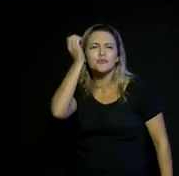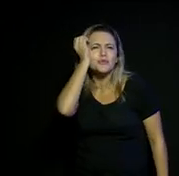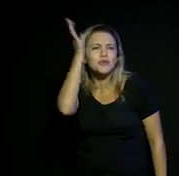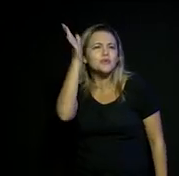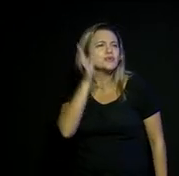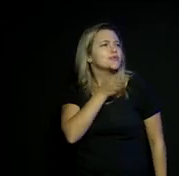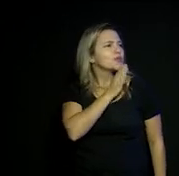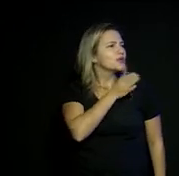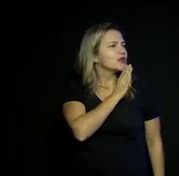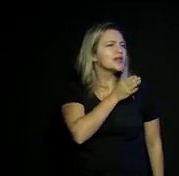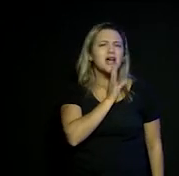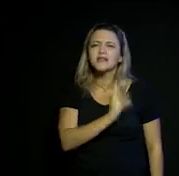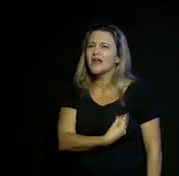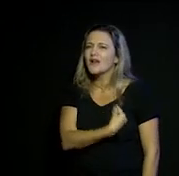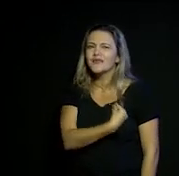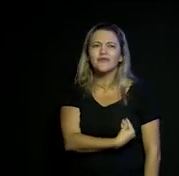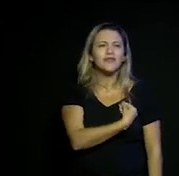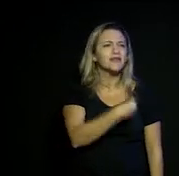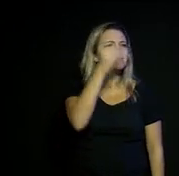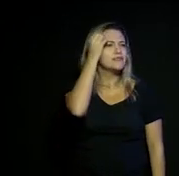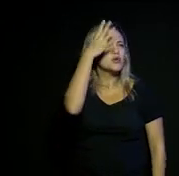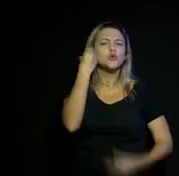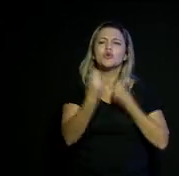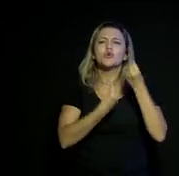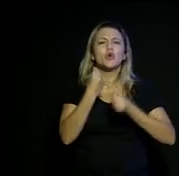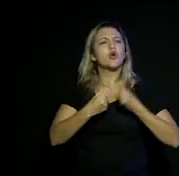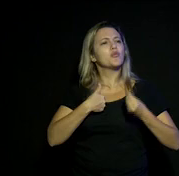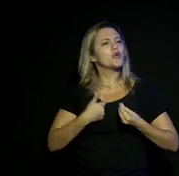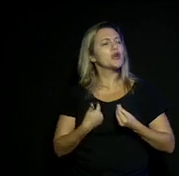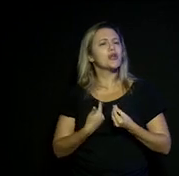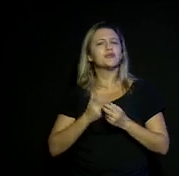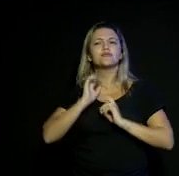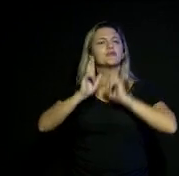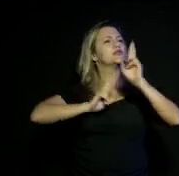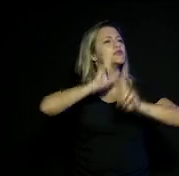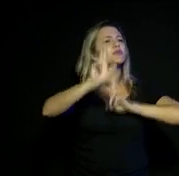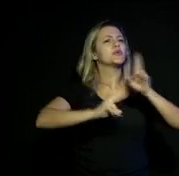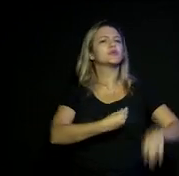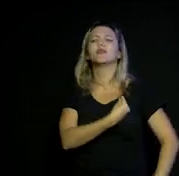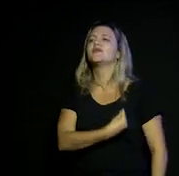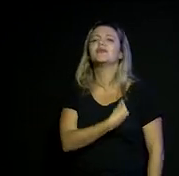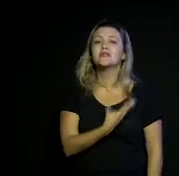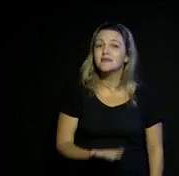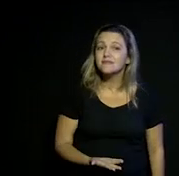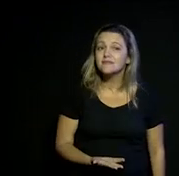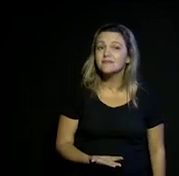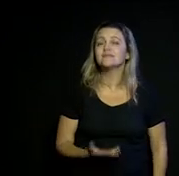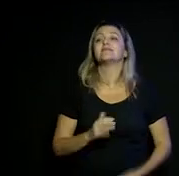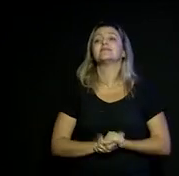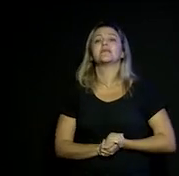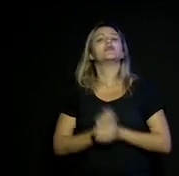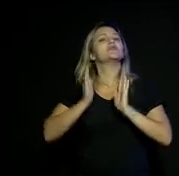conhecimento. Diante das circunstâncias da vida, como é que eu estou respondendo? De qualquer maneira, você não tem o conhecimento. Eu já li tudo o